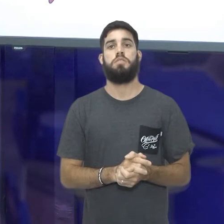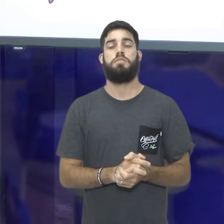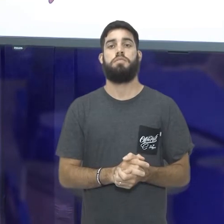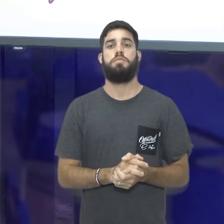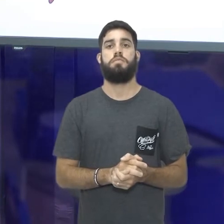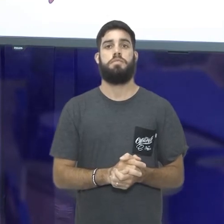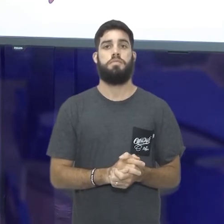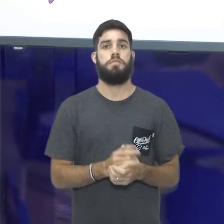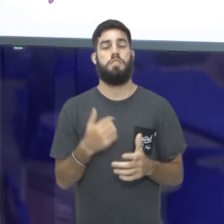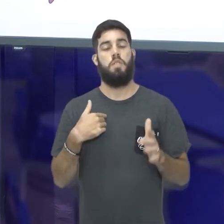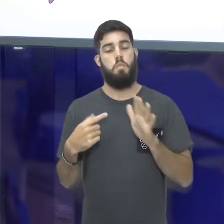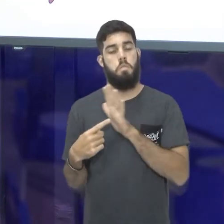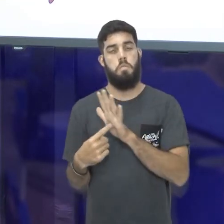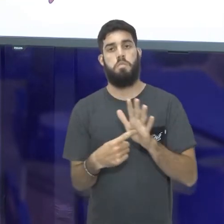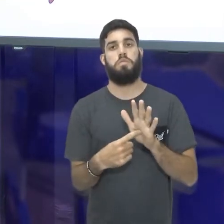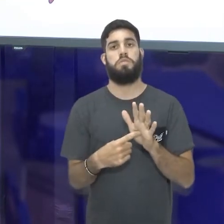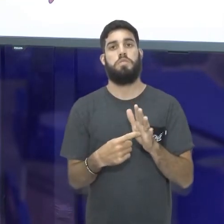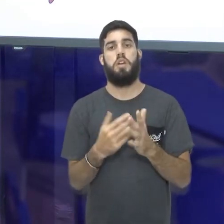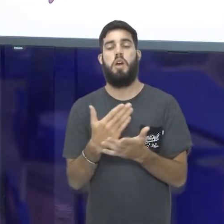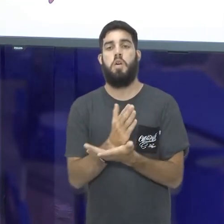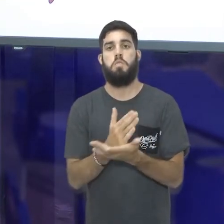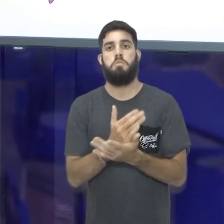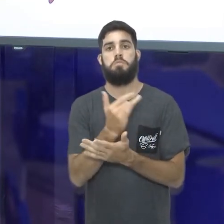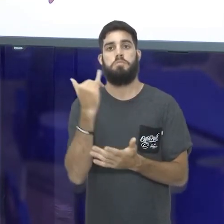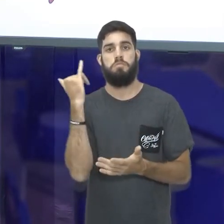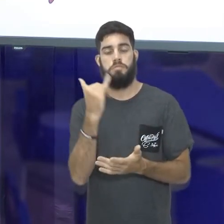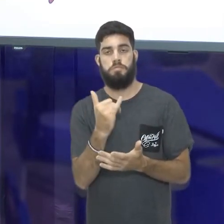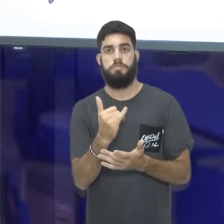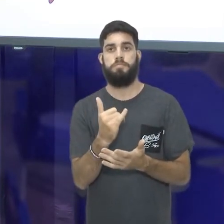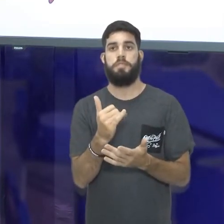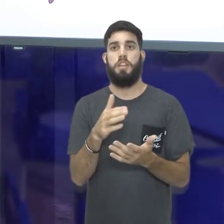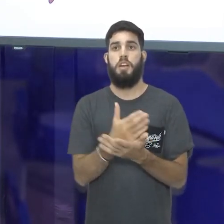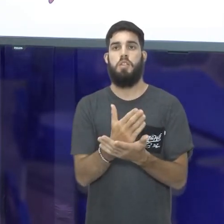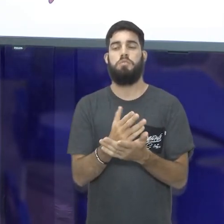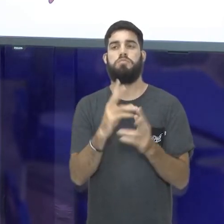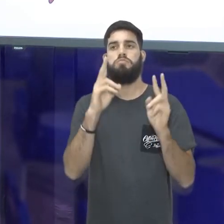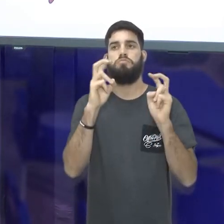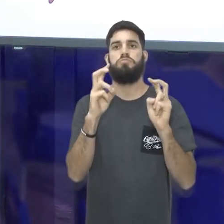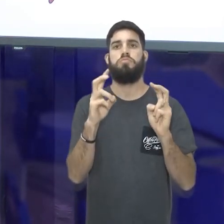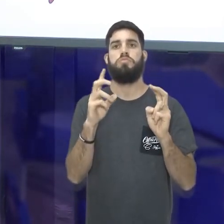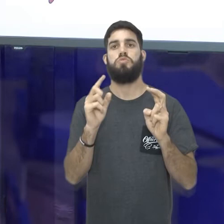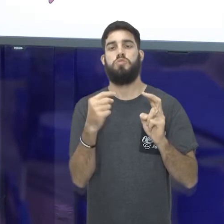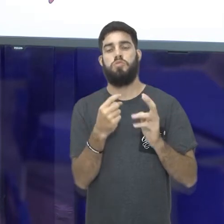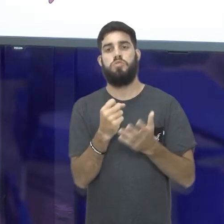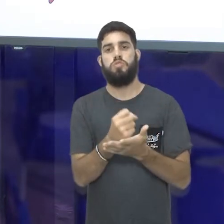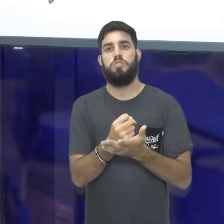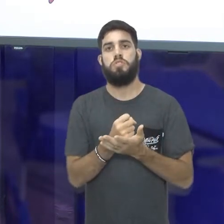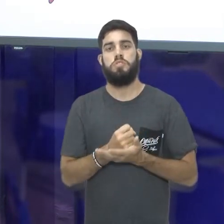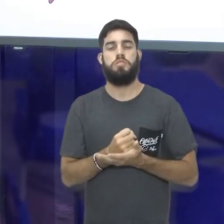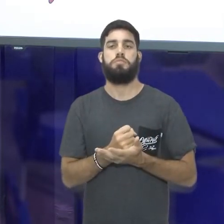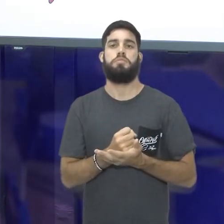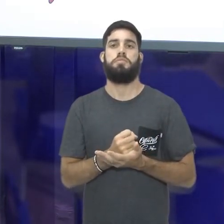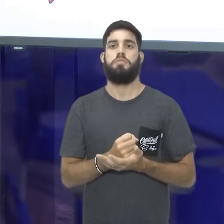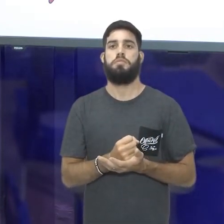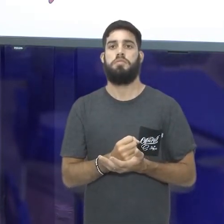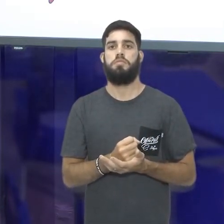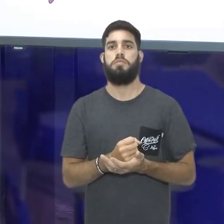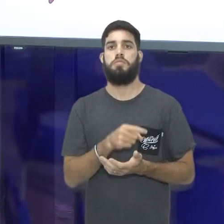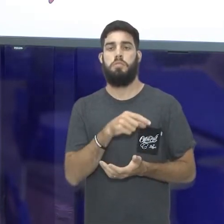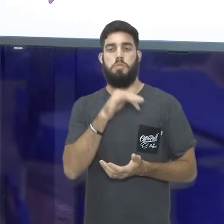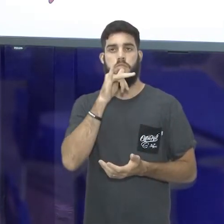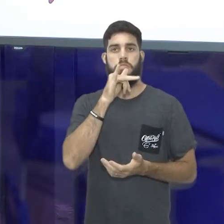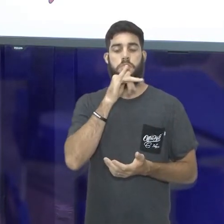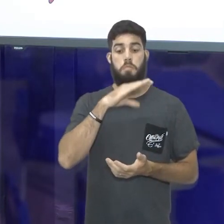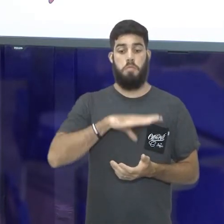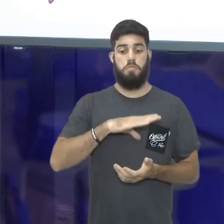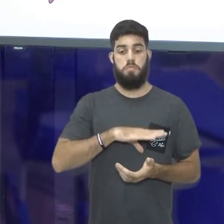algumas informações que são importantes, algumas palavras, alguns termos que vão nos ajudar a trazer da língua portuguesa para a linguagem matemática, ou